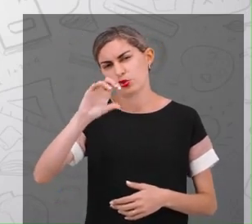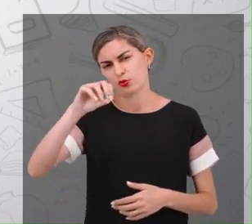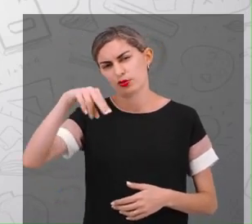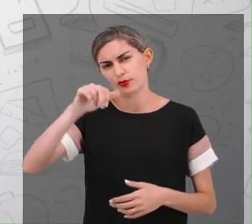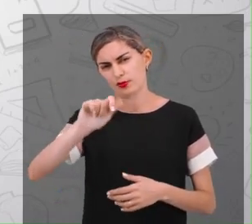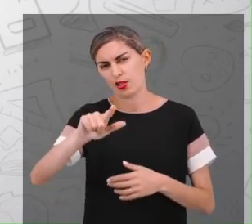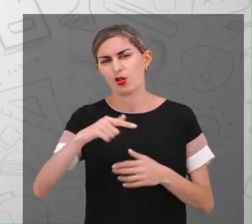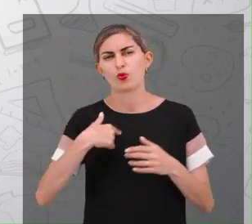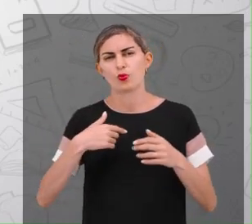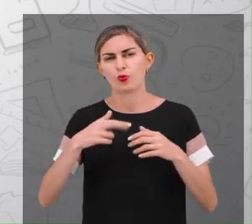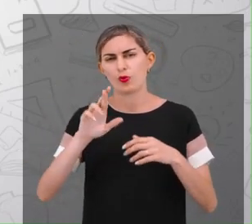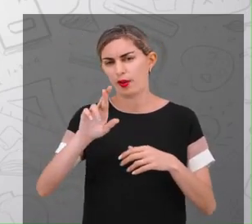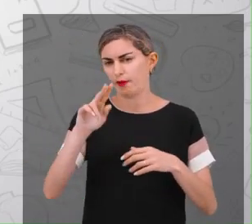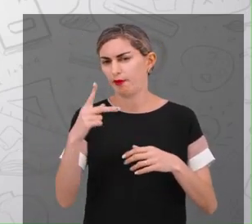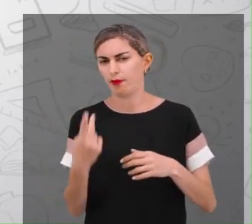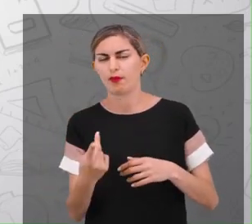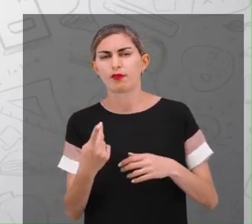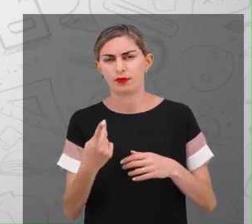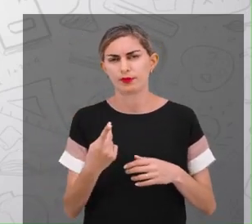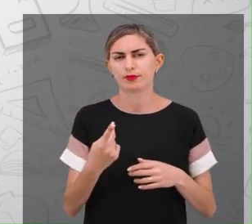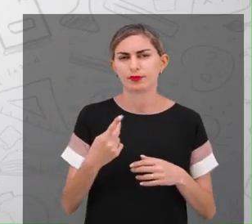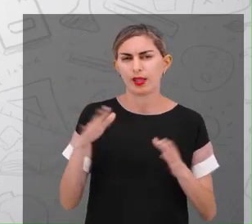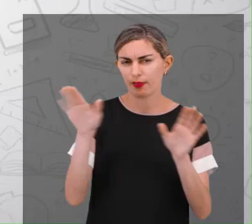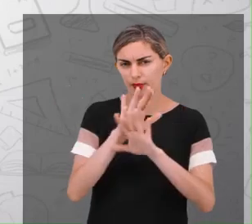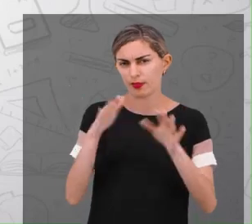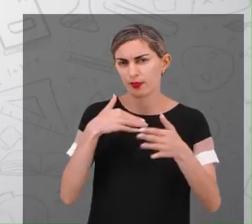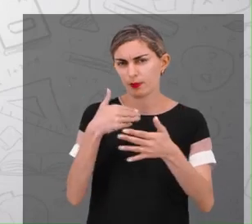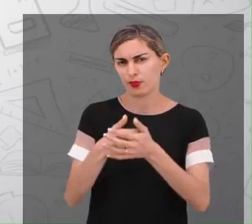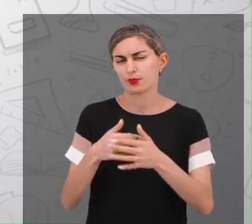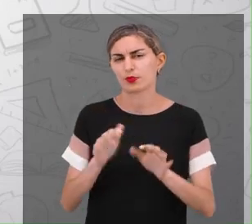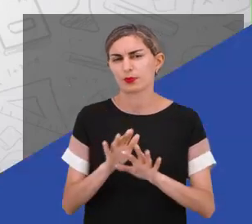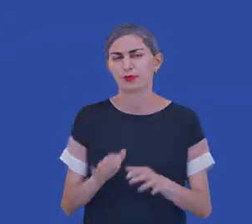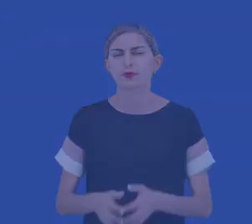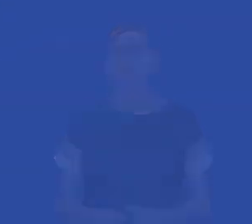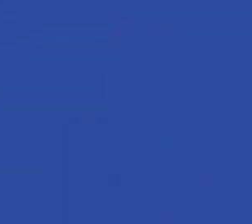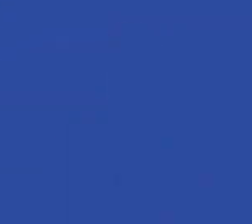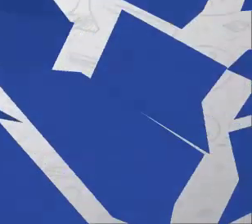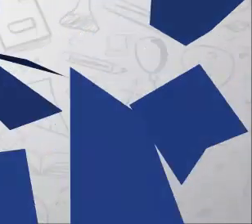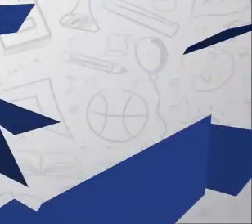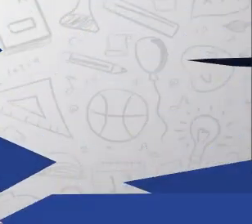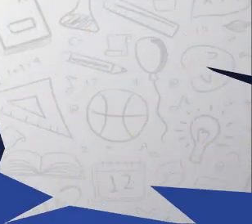que é implementada através do setor de recursos humanos. Até a próxima competência.